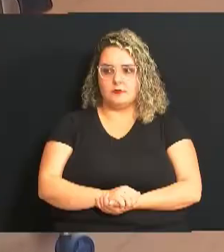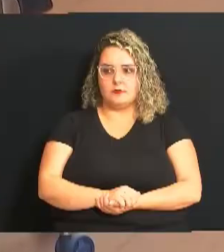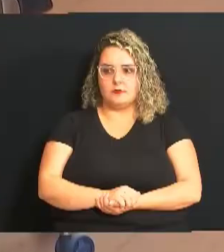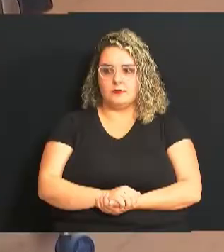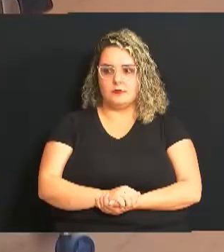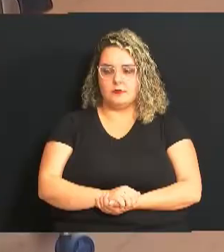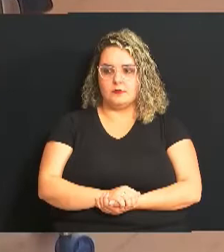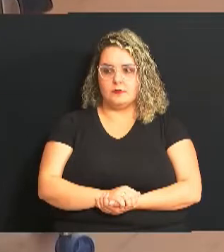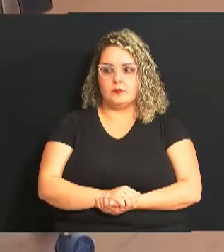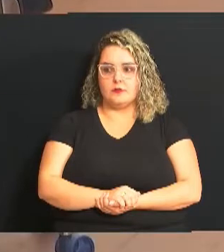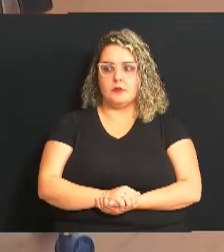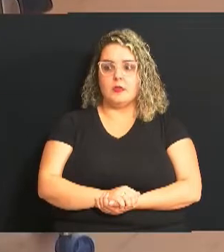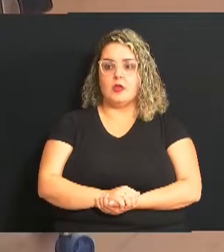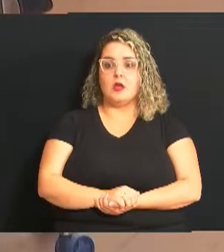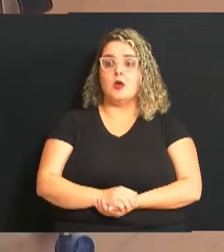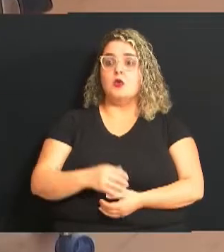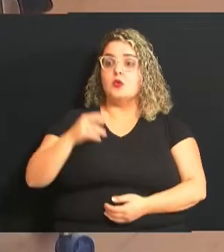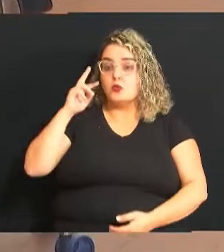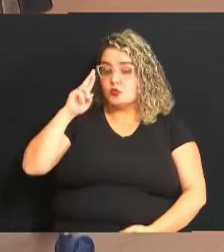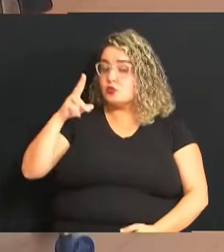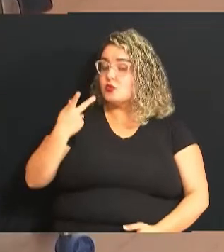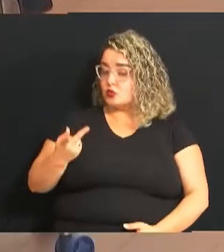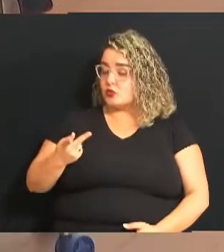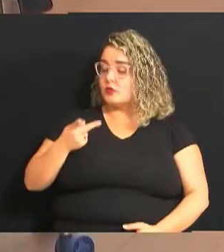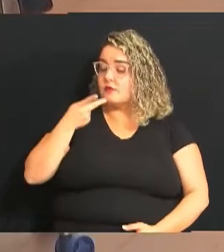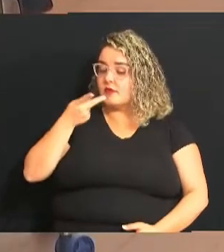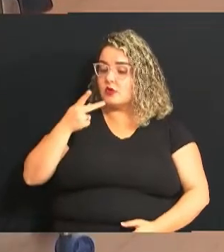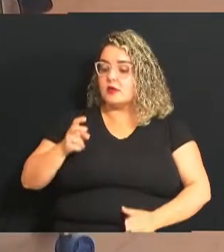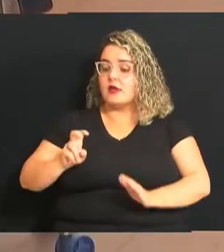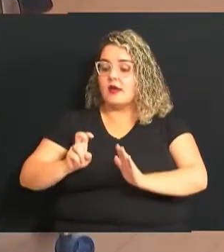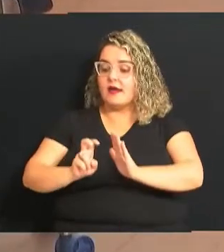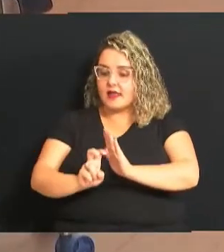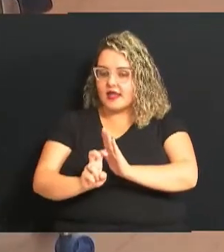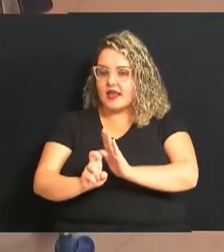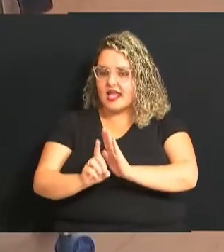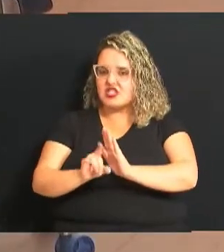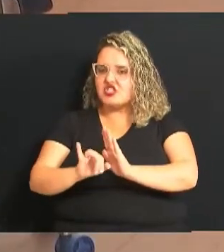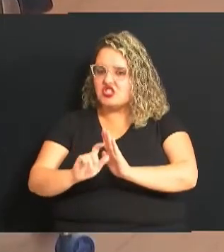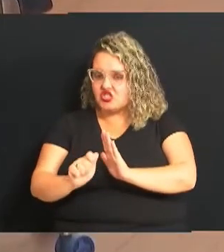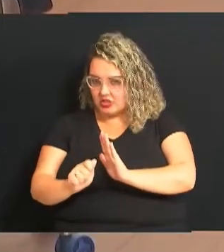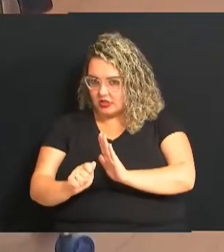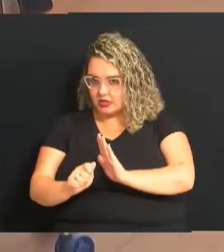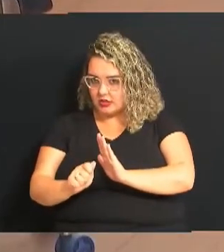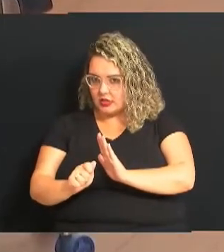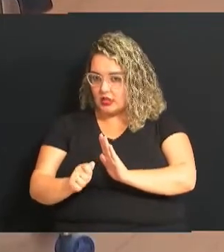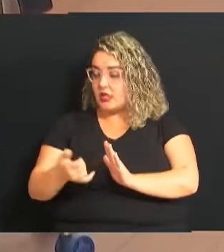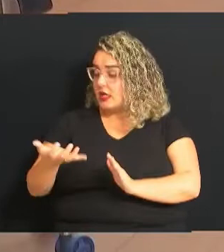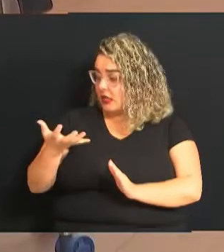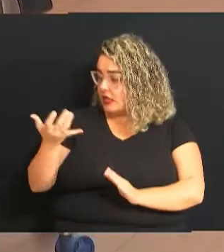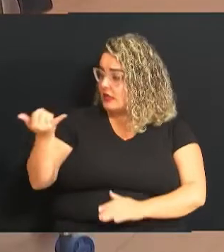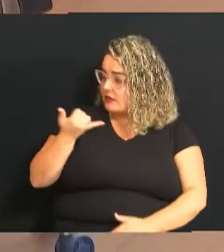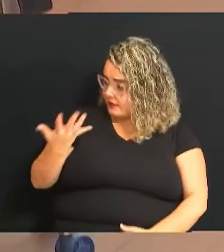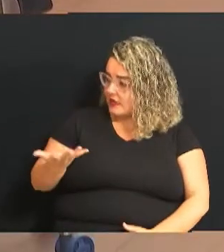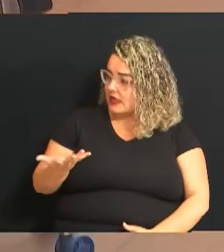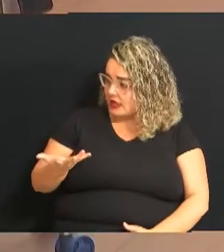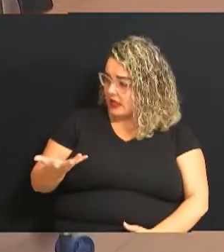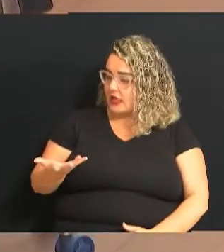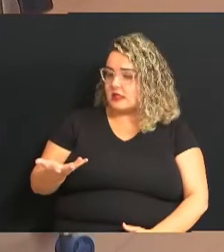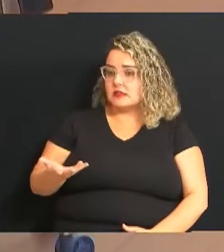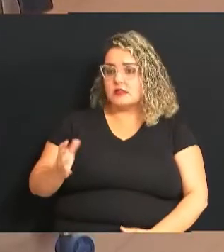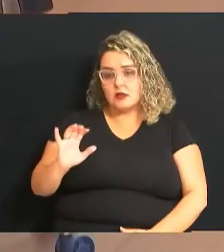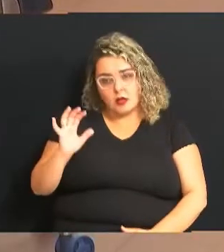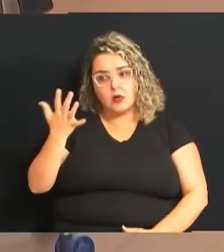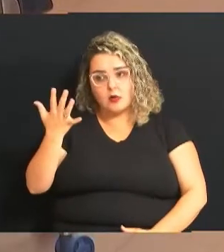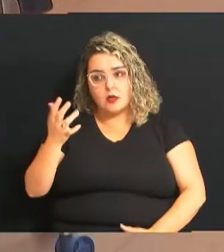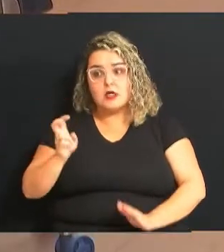comissão, acompanhando que efetivamente a gente consiga ter um serviço desse, que é aquele serviço igual acontece com as